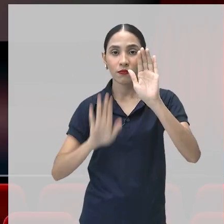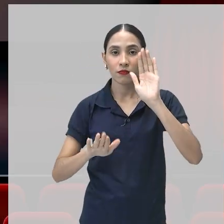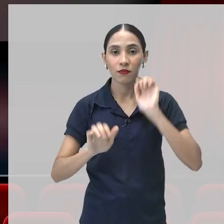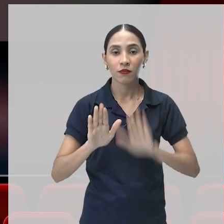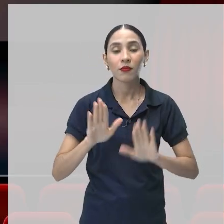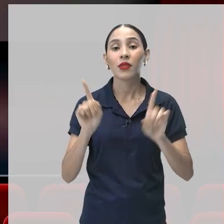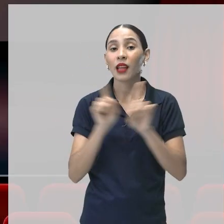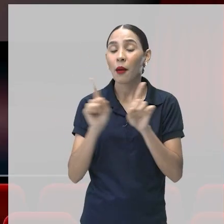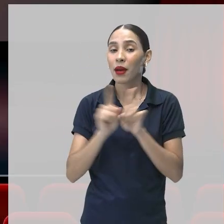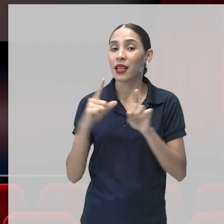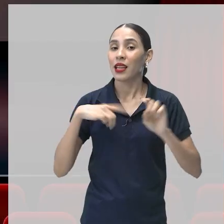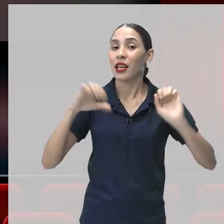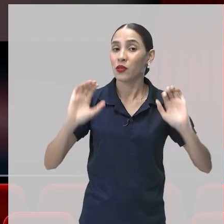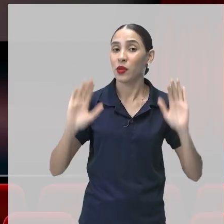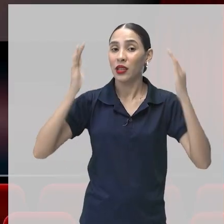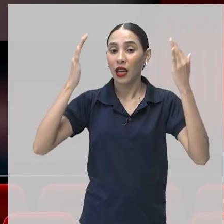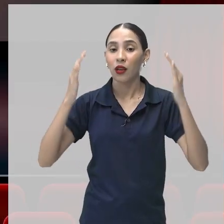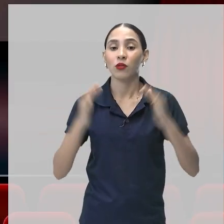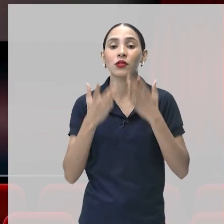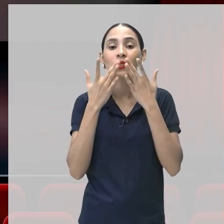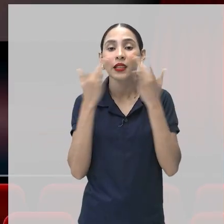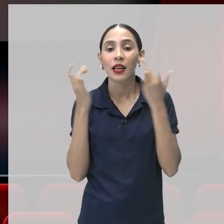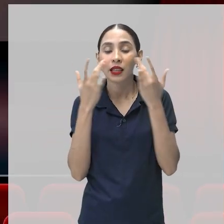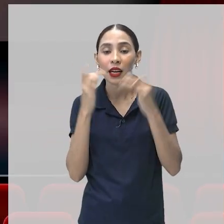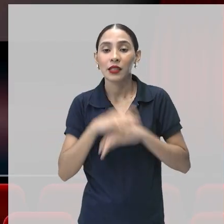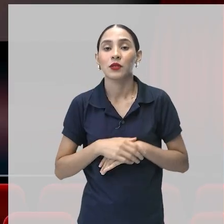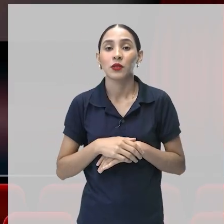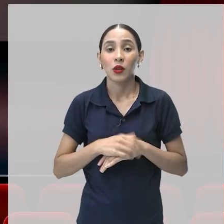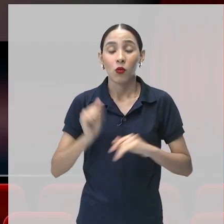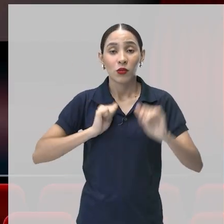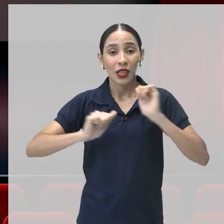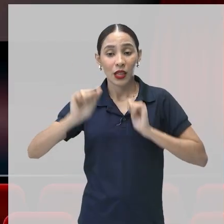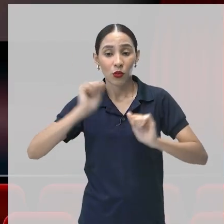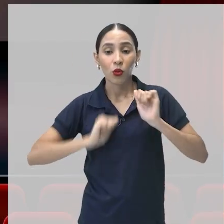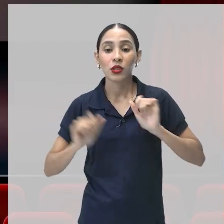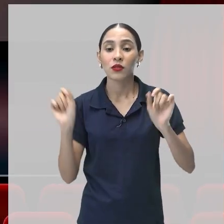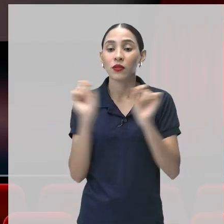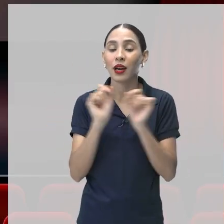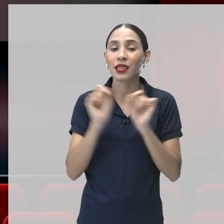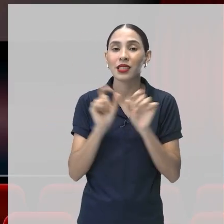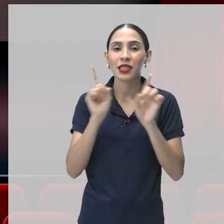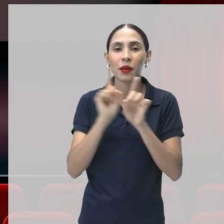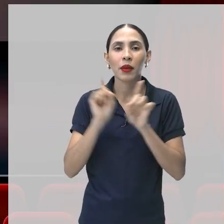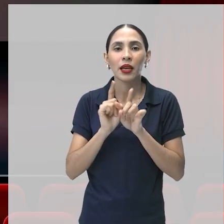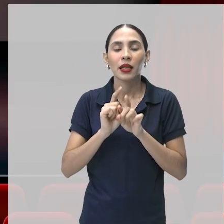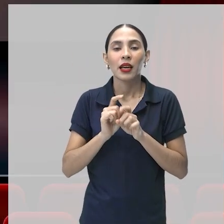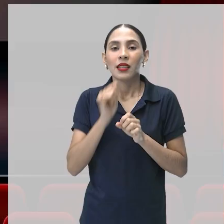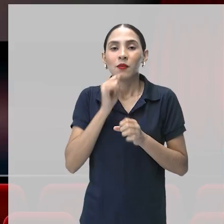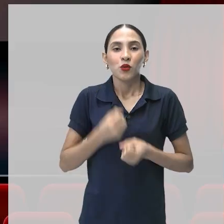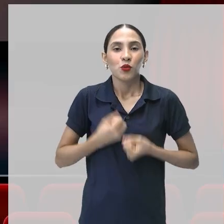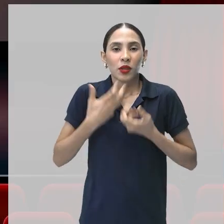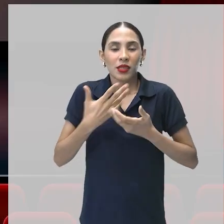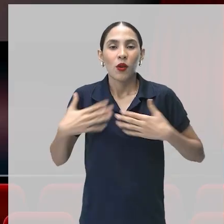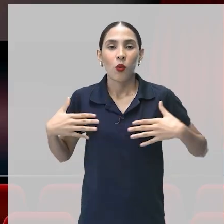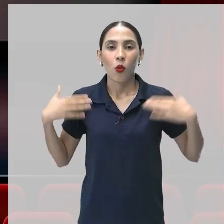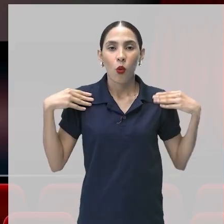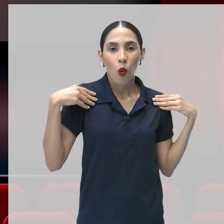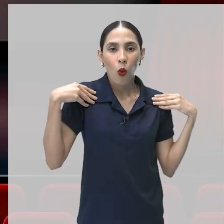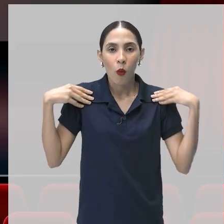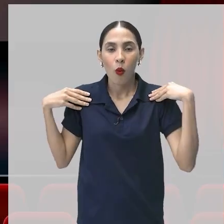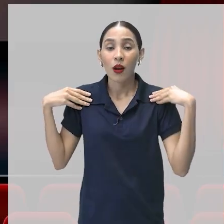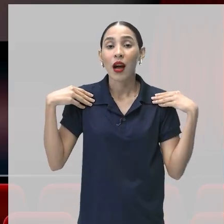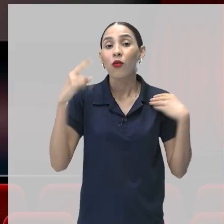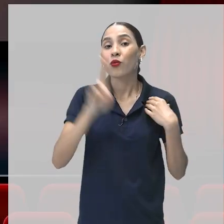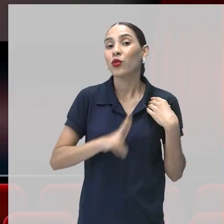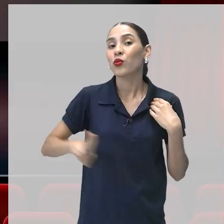existem espetáculos também teatrais em que os atores eles fazem apenas expressões corporais e o público,